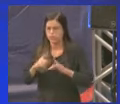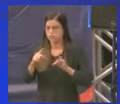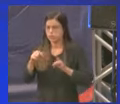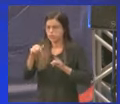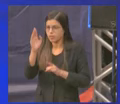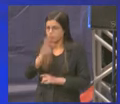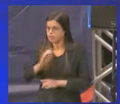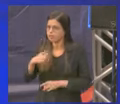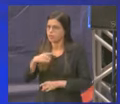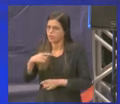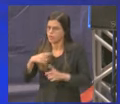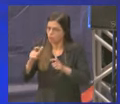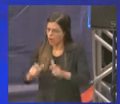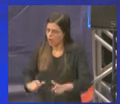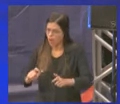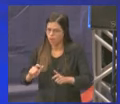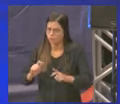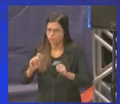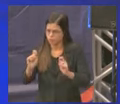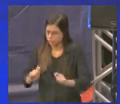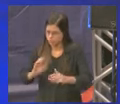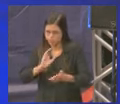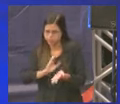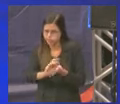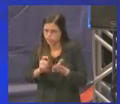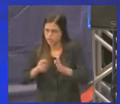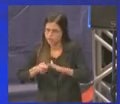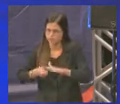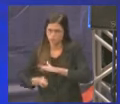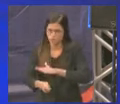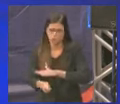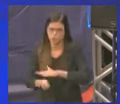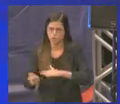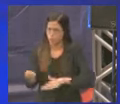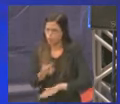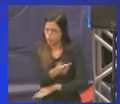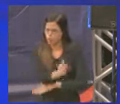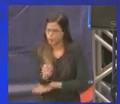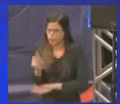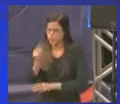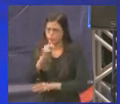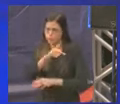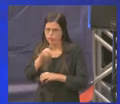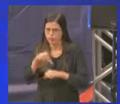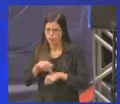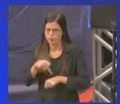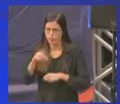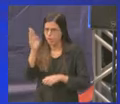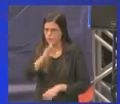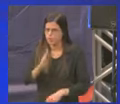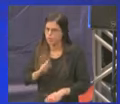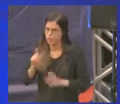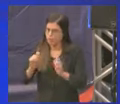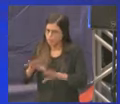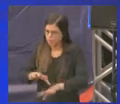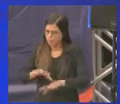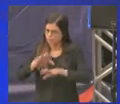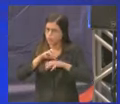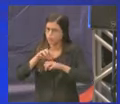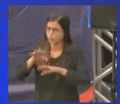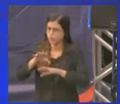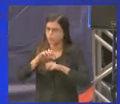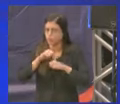mais investimento no Brasil do que nos outros países. Então, o Brasil tem potencial de absorver e absorver e absorver esses investimentos por